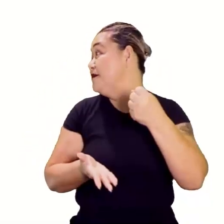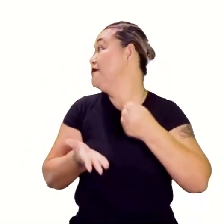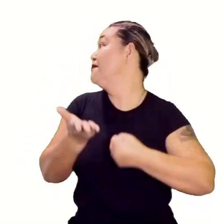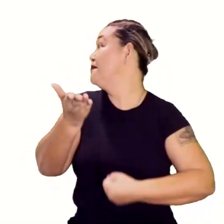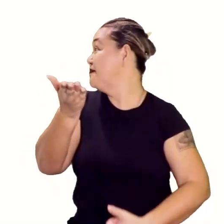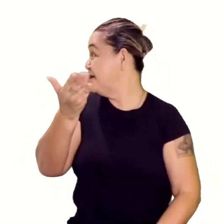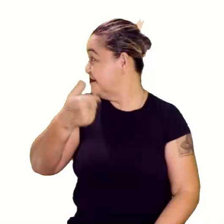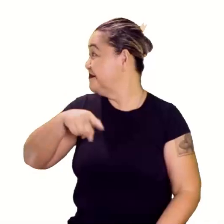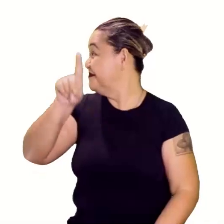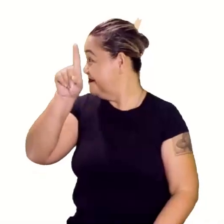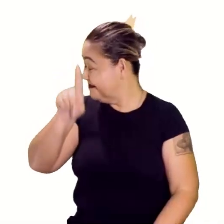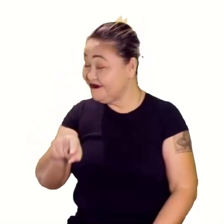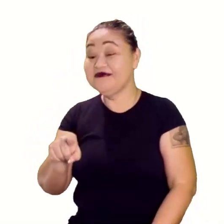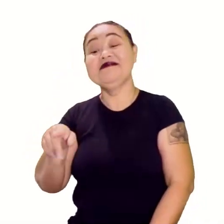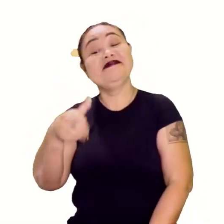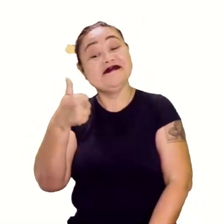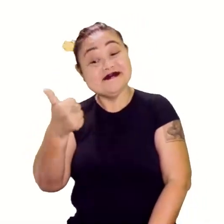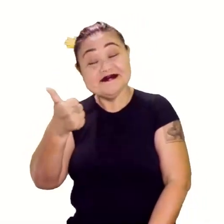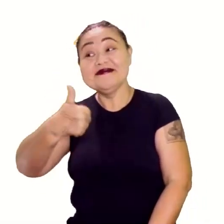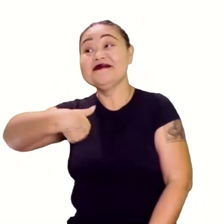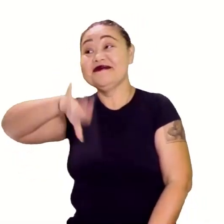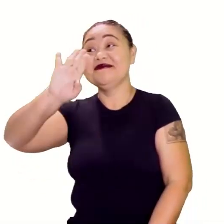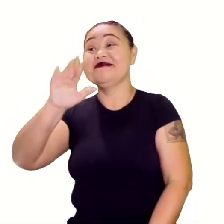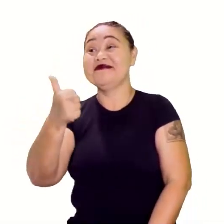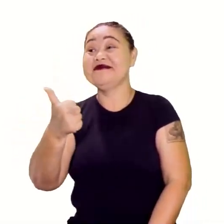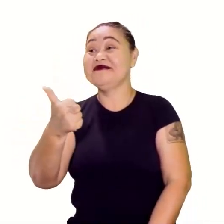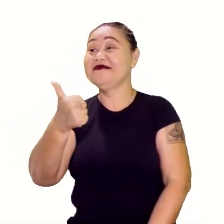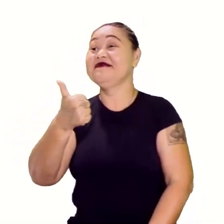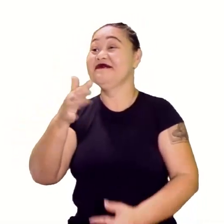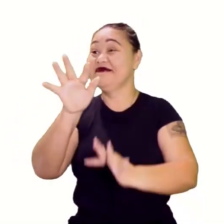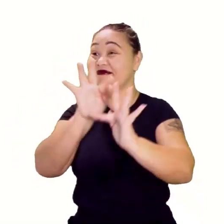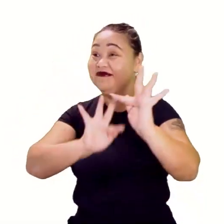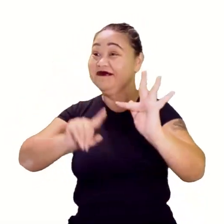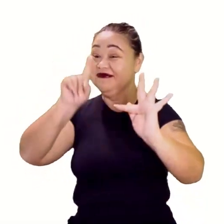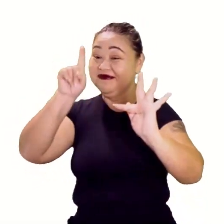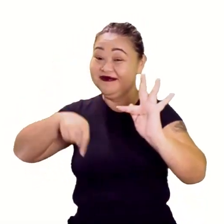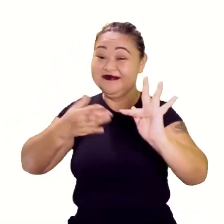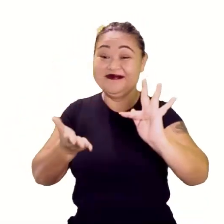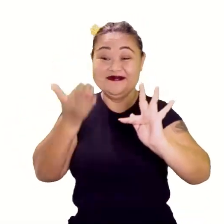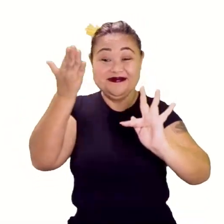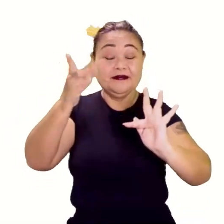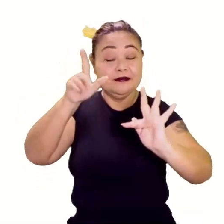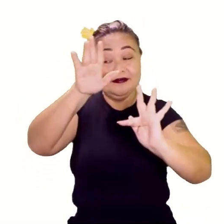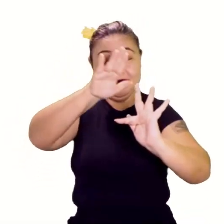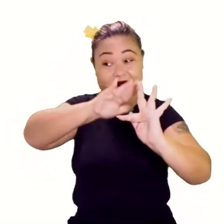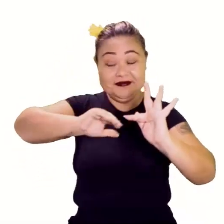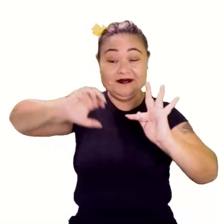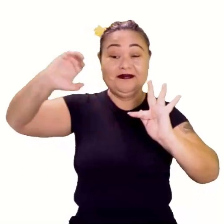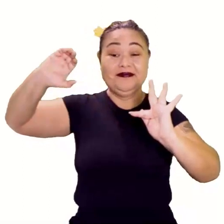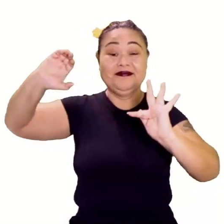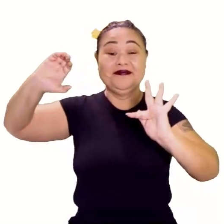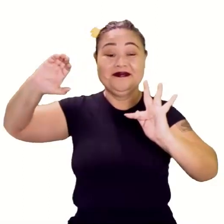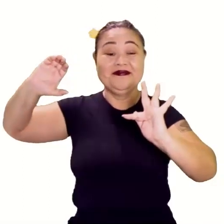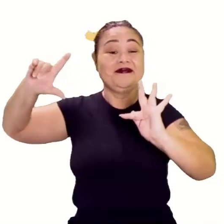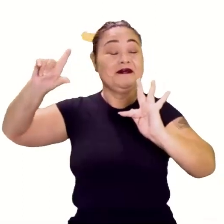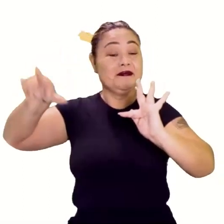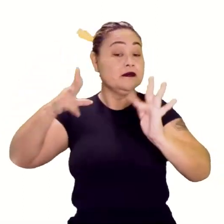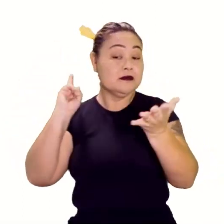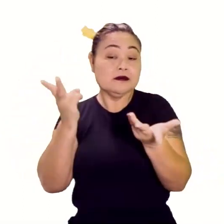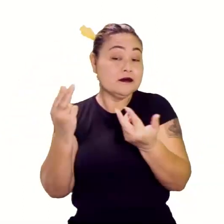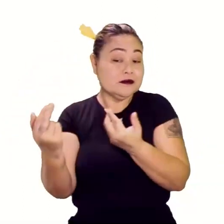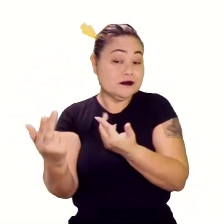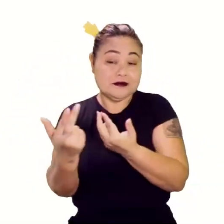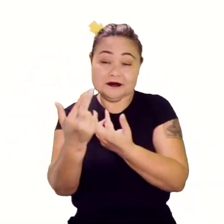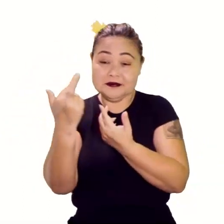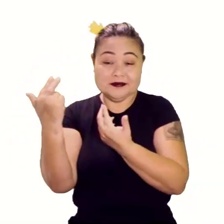exponencial. Beleza! Quando o A é maior do que 1, a nossa função é crescente. Então segue o